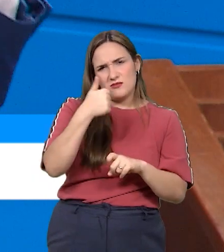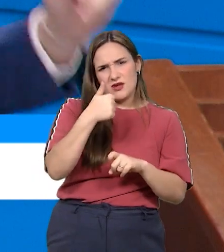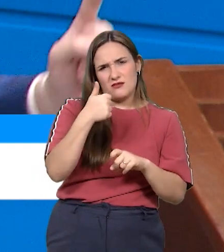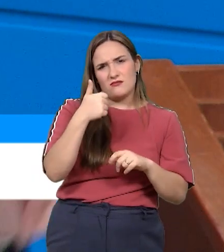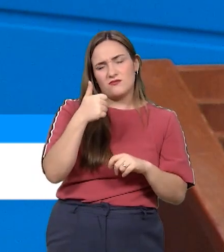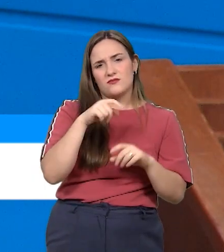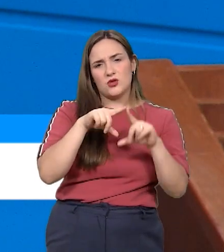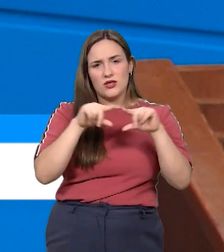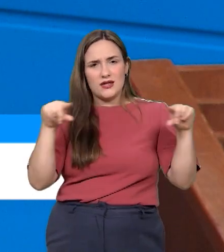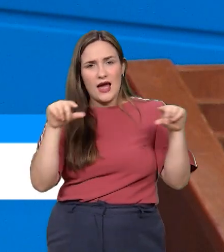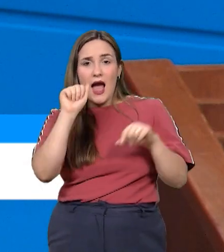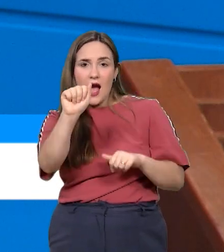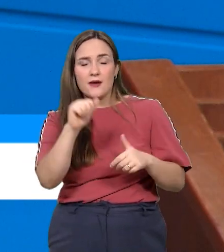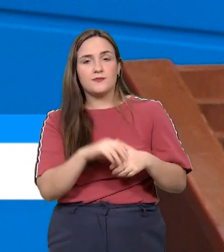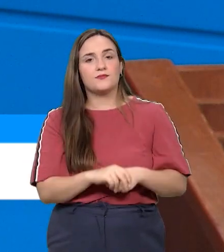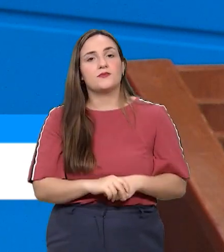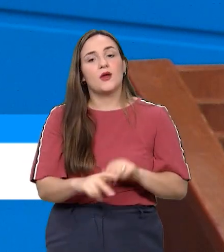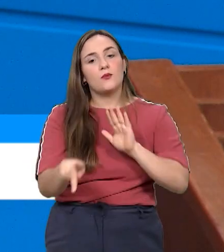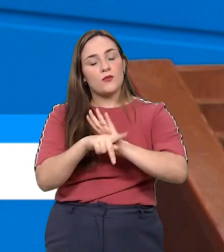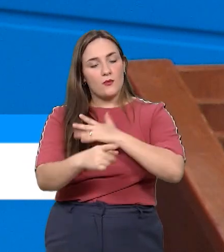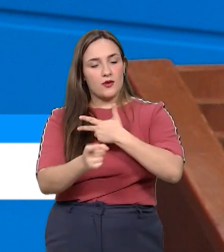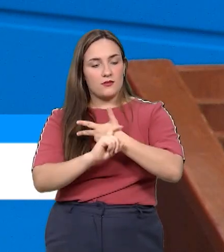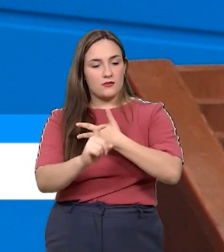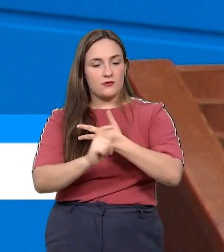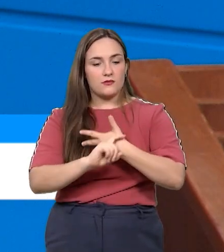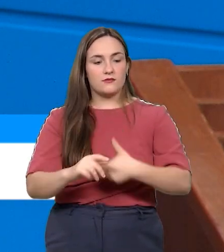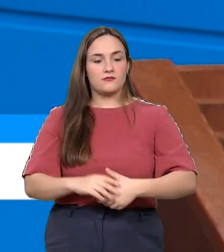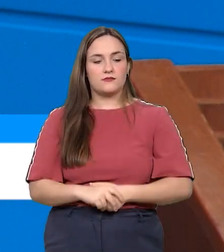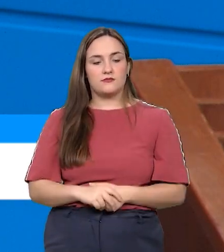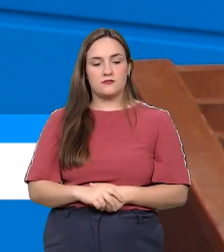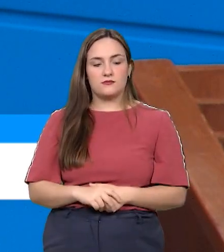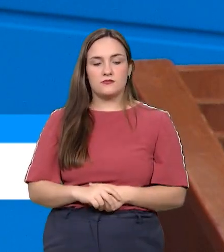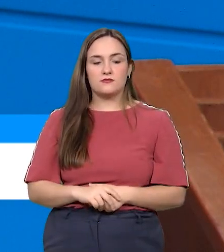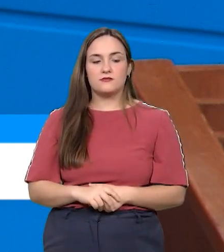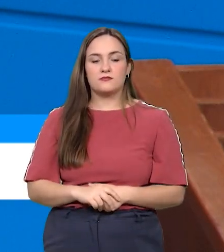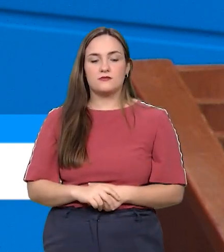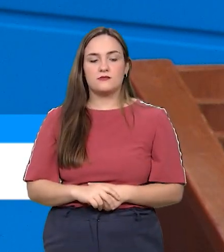inciso 1º, a linha A, pelo Poder Executivo.